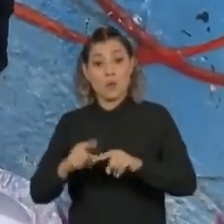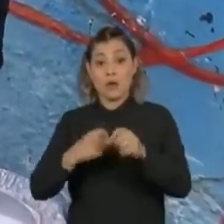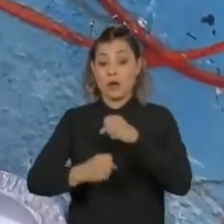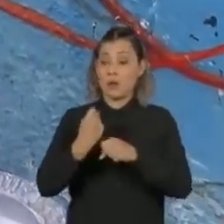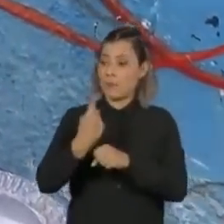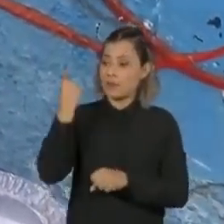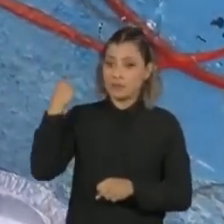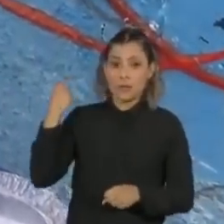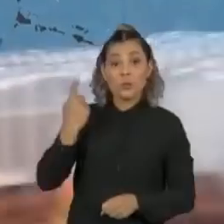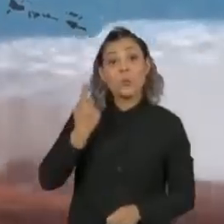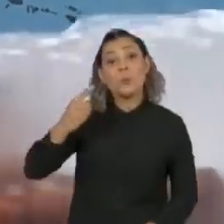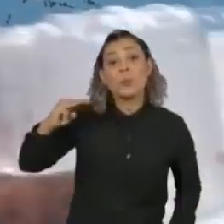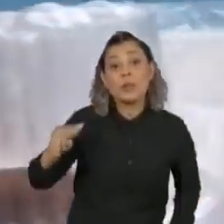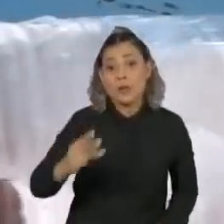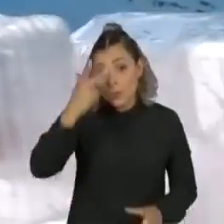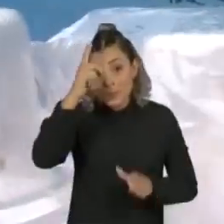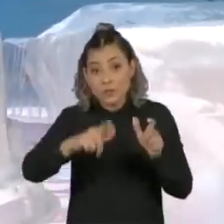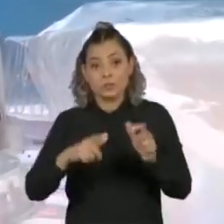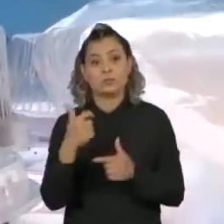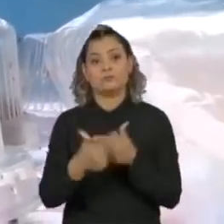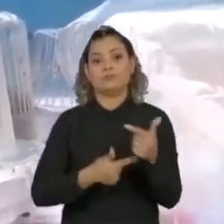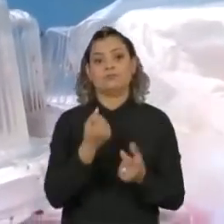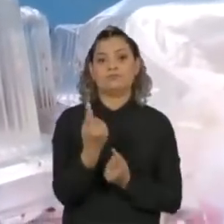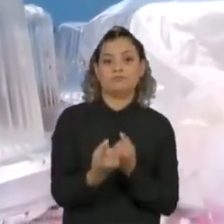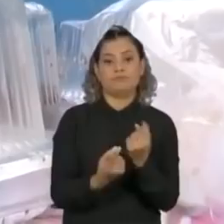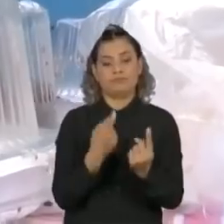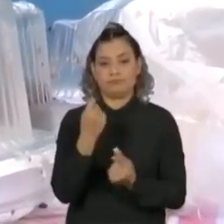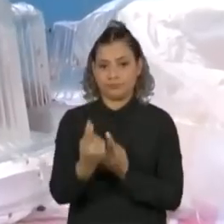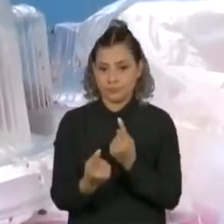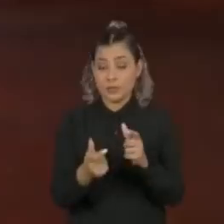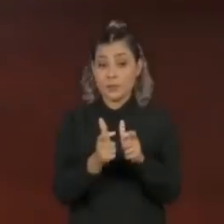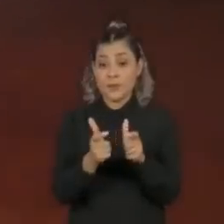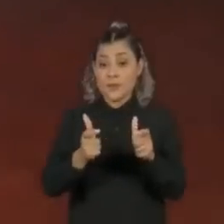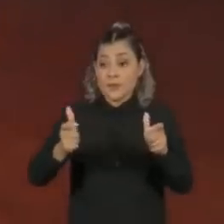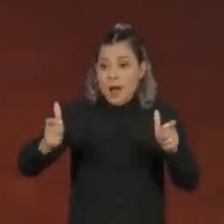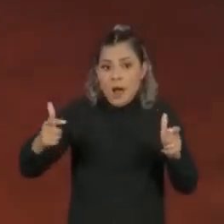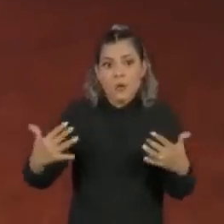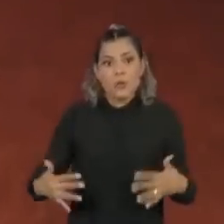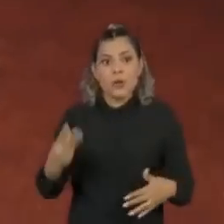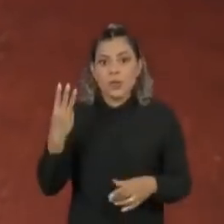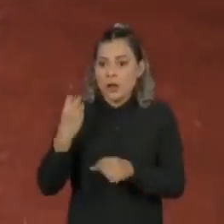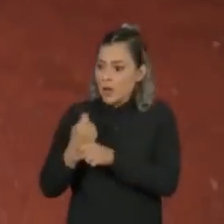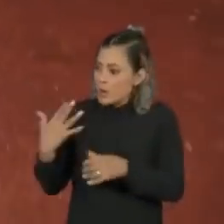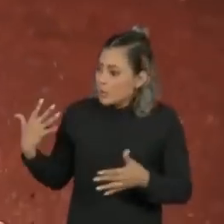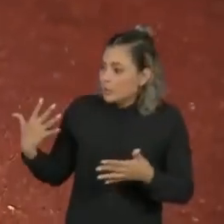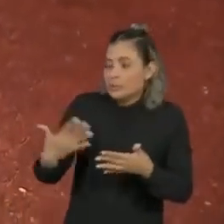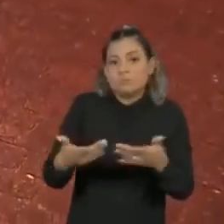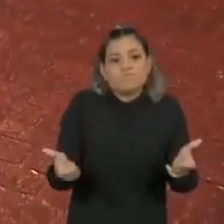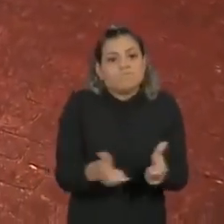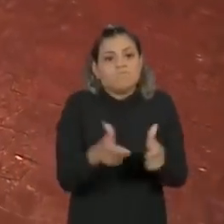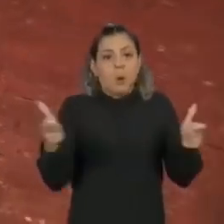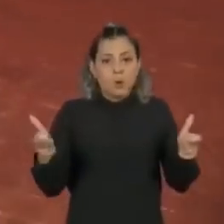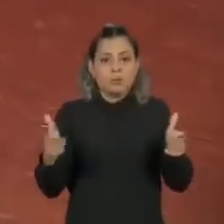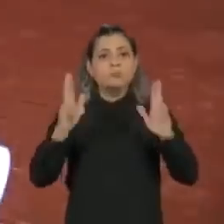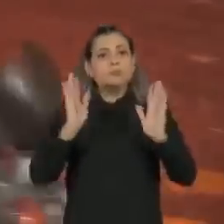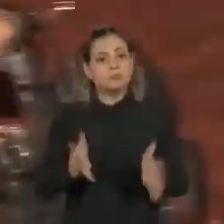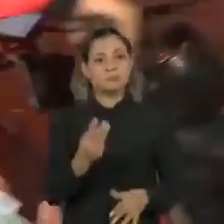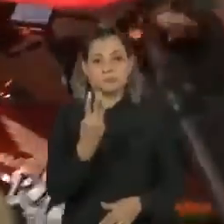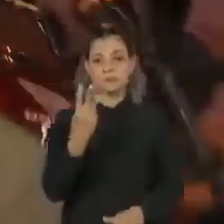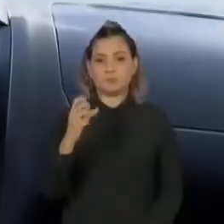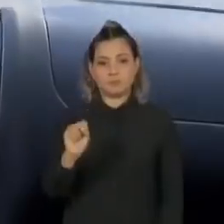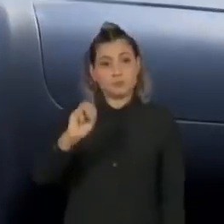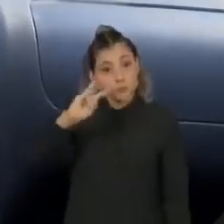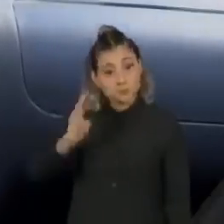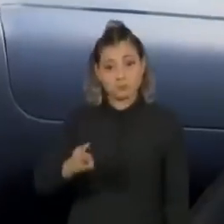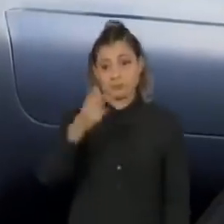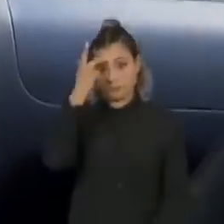passado, 1 milhão de brasileiros foram para a informalidade, o maior crescimento dos últimos 3 anos. Atualmente, são mais de 38 milhões de